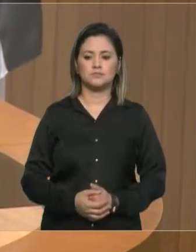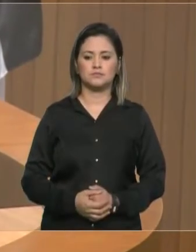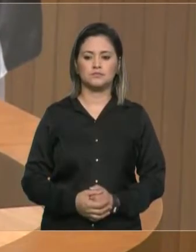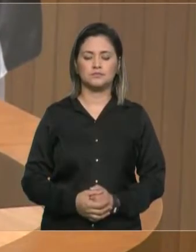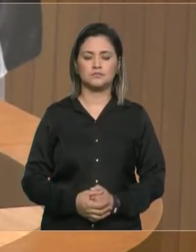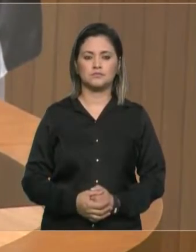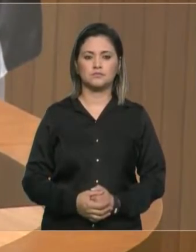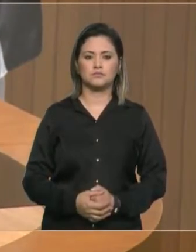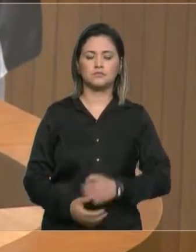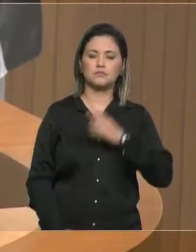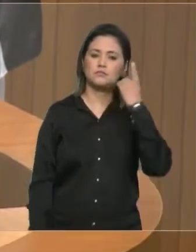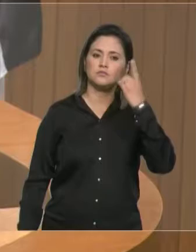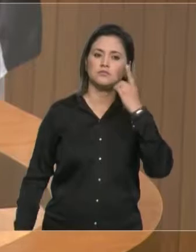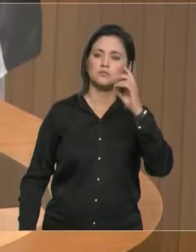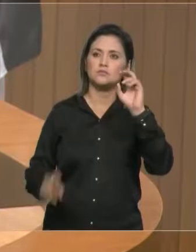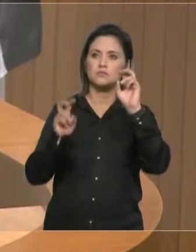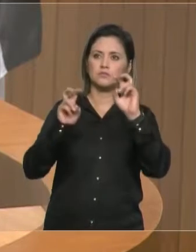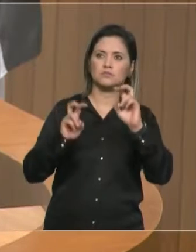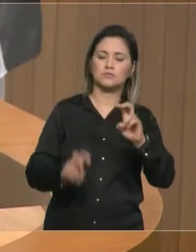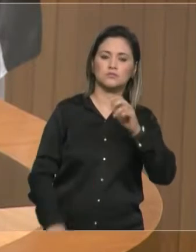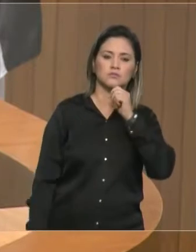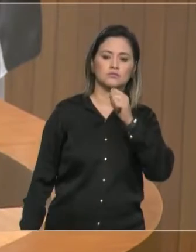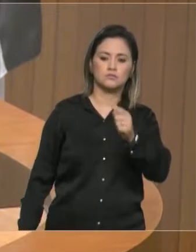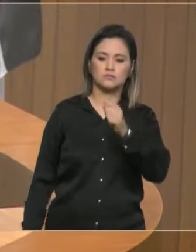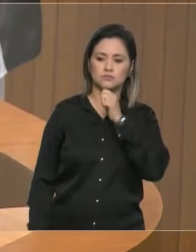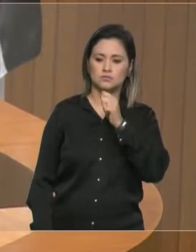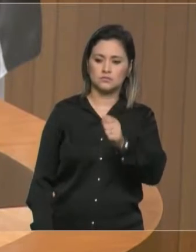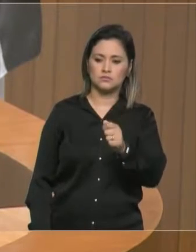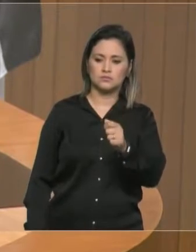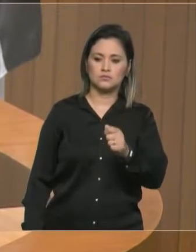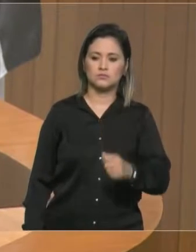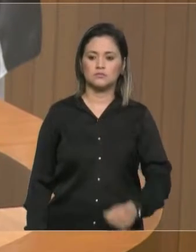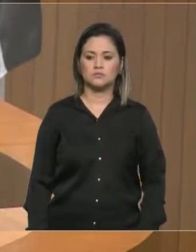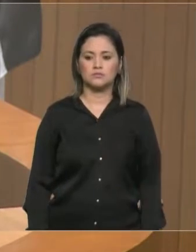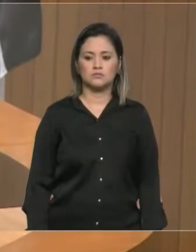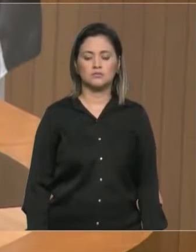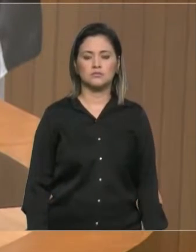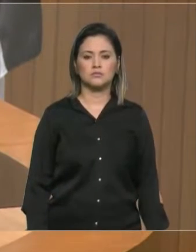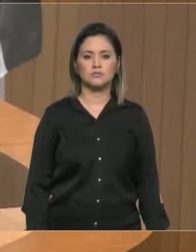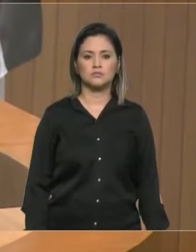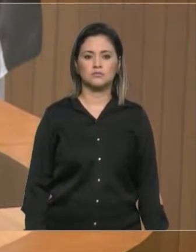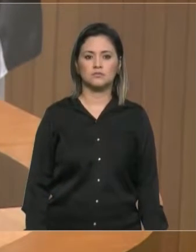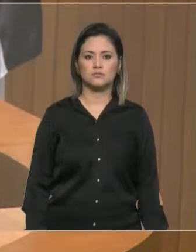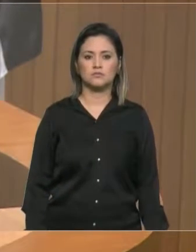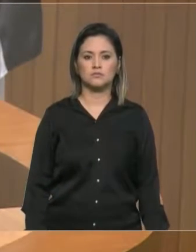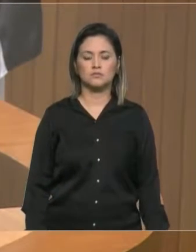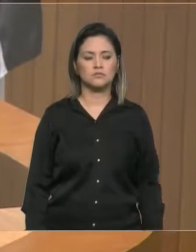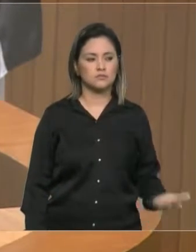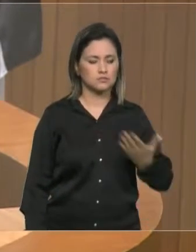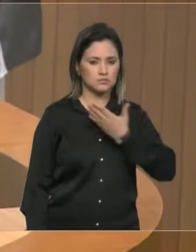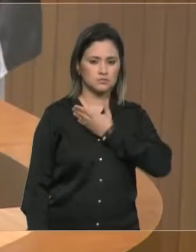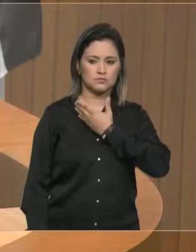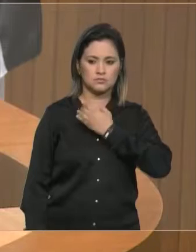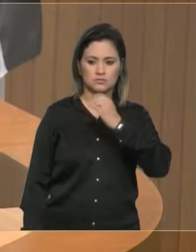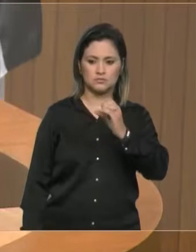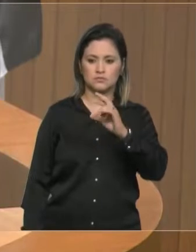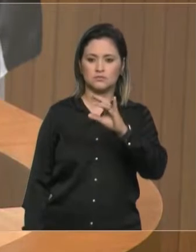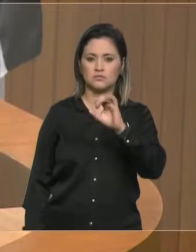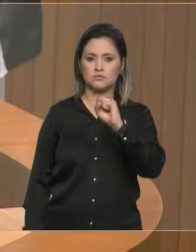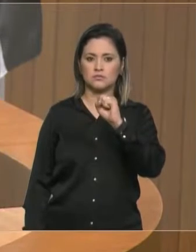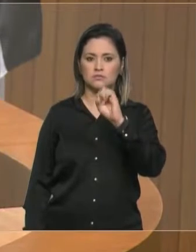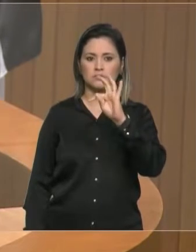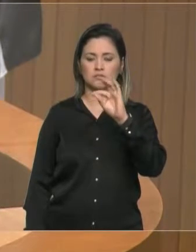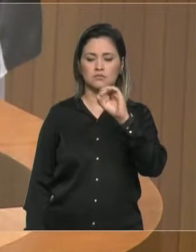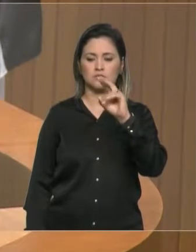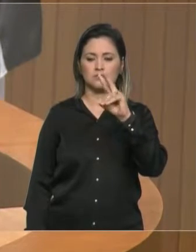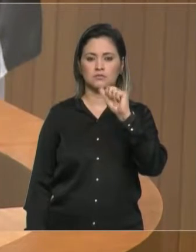senhores deputados, galeria, imprensa, saudar aqui também nosso amigo doutor Cristovan, que é ex-deputado também dessa casa,